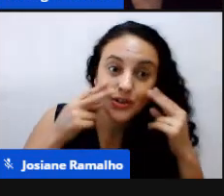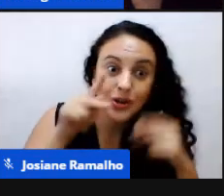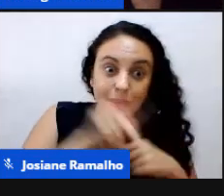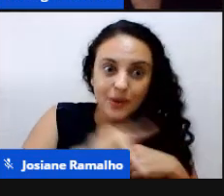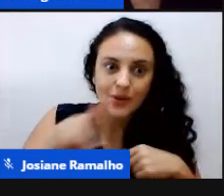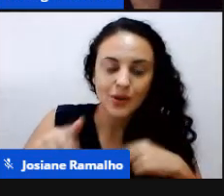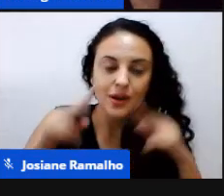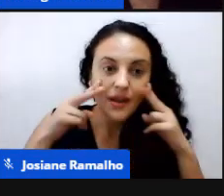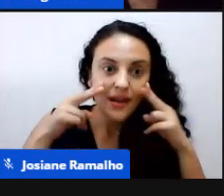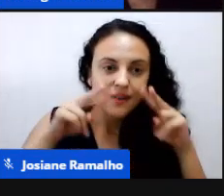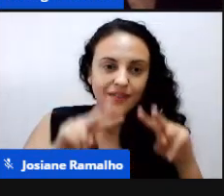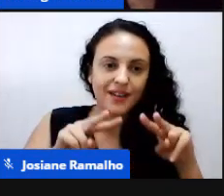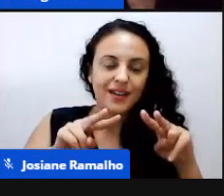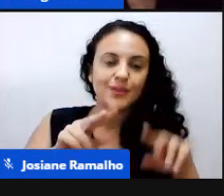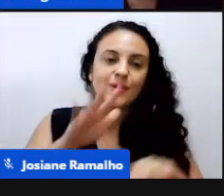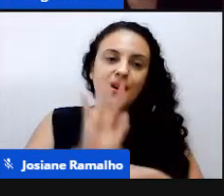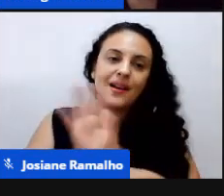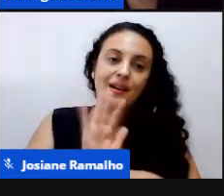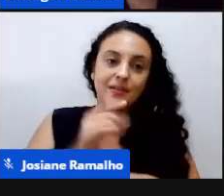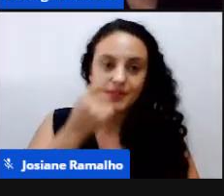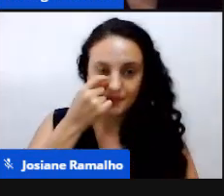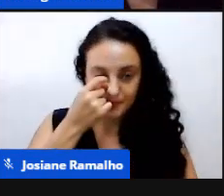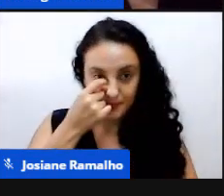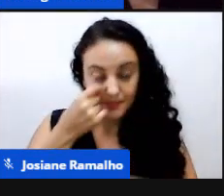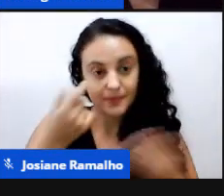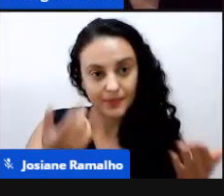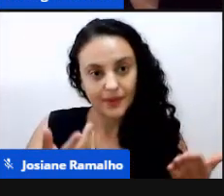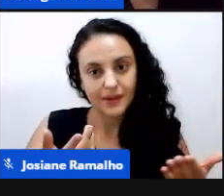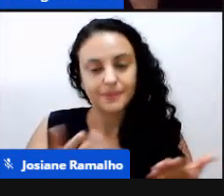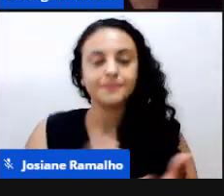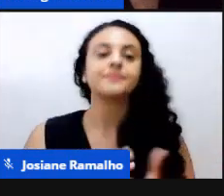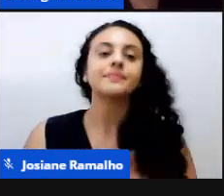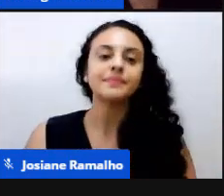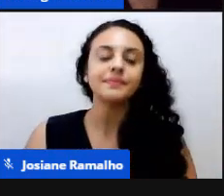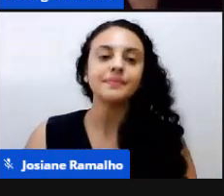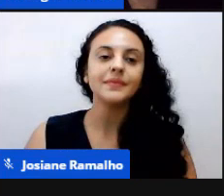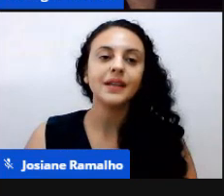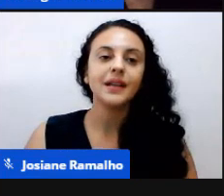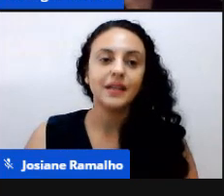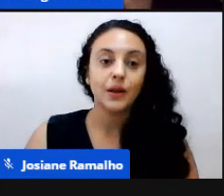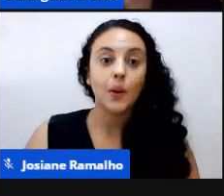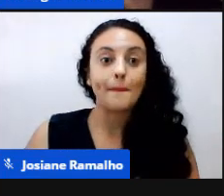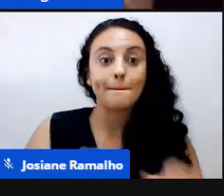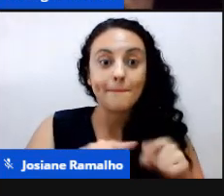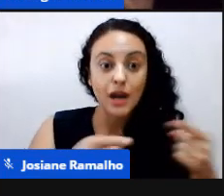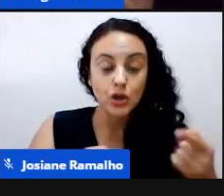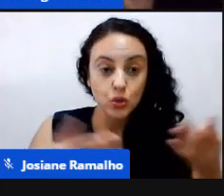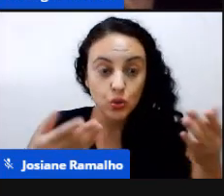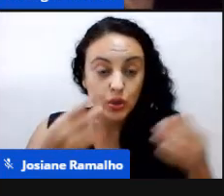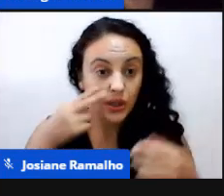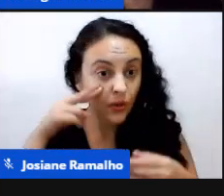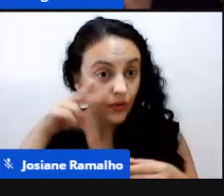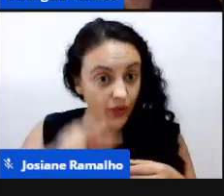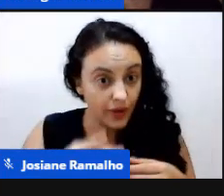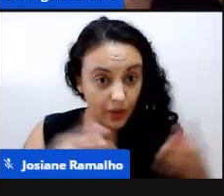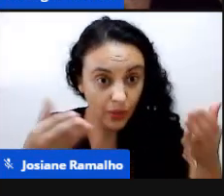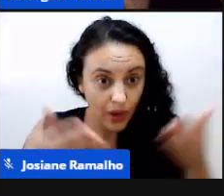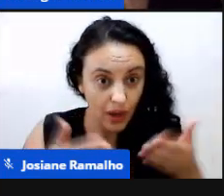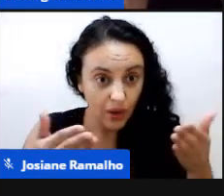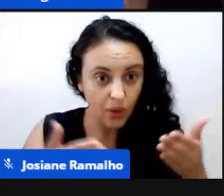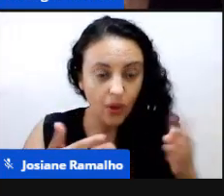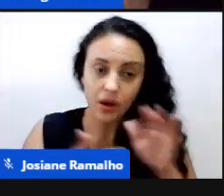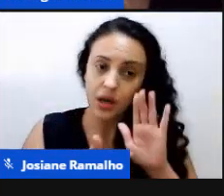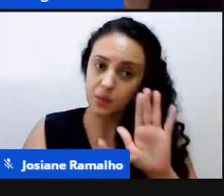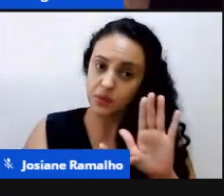eu não posso desfazer daqueles que estão aqui agora, né? Esses estão mostrando para mim que tem interesse nesse trabalho, que tem